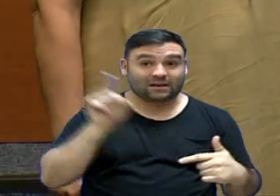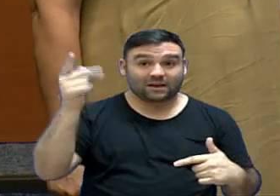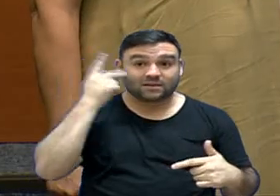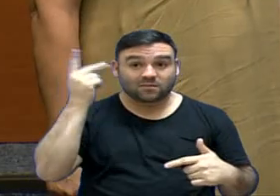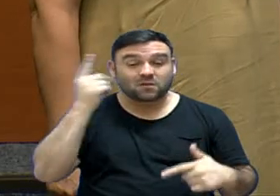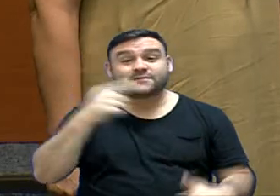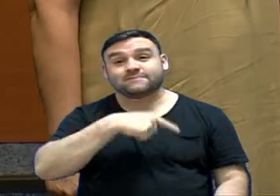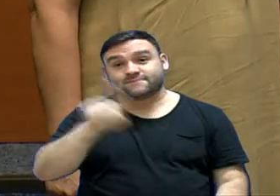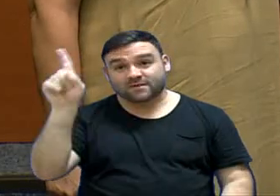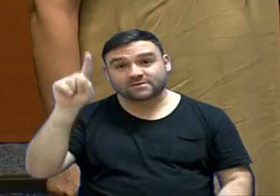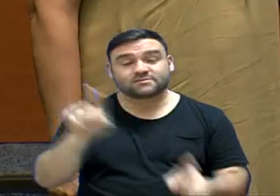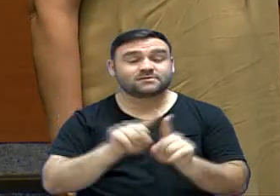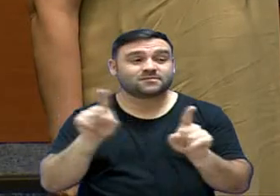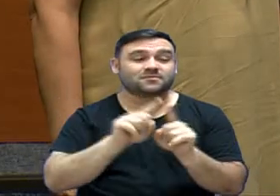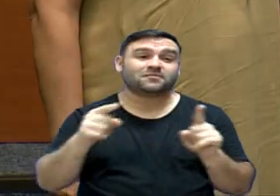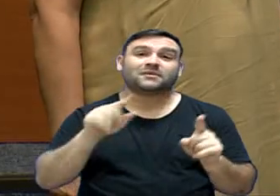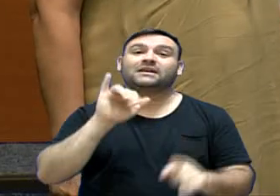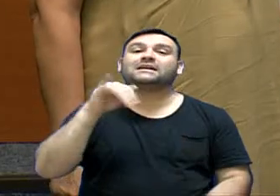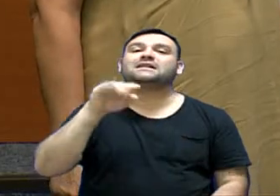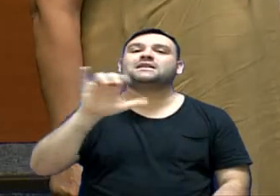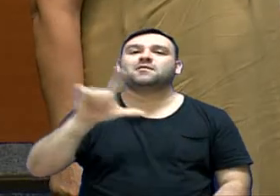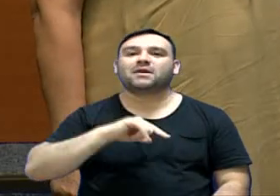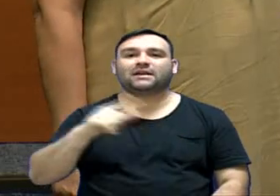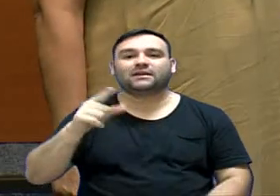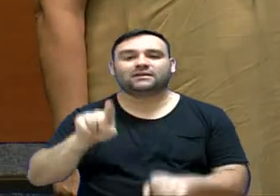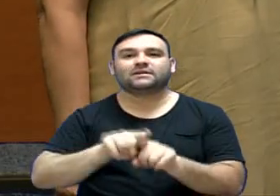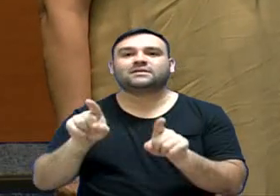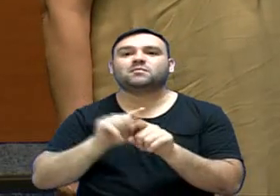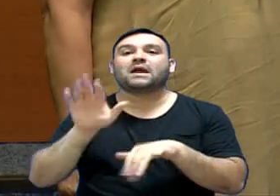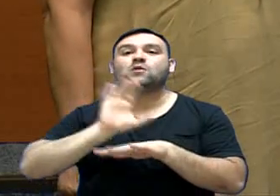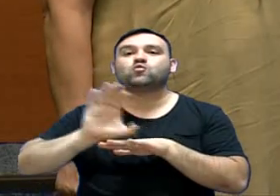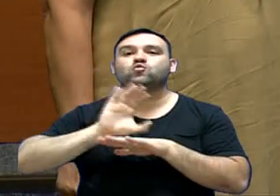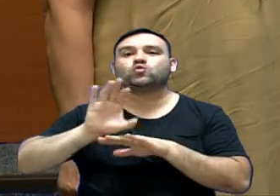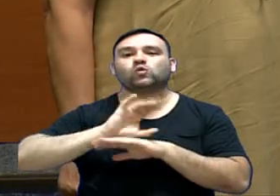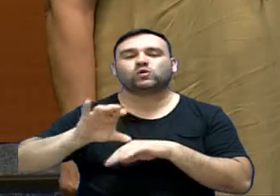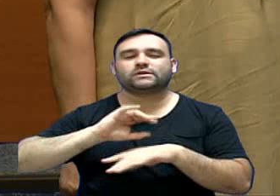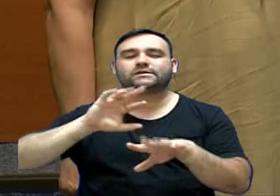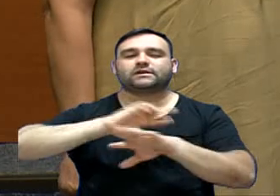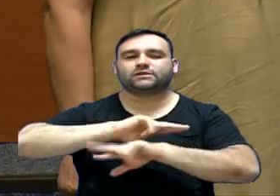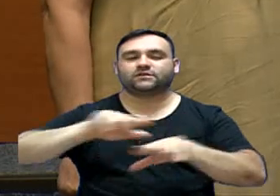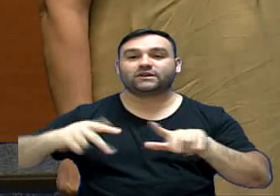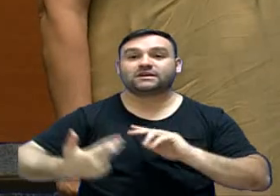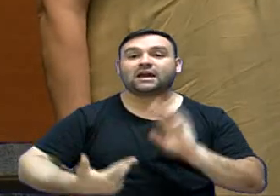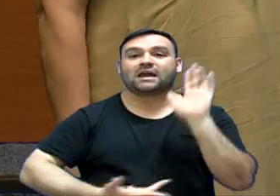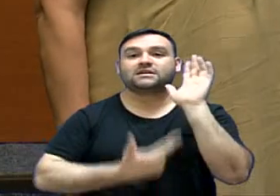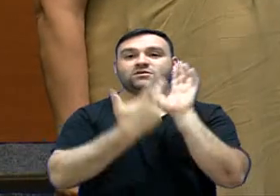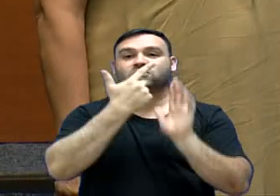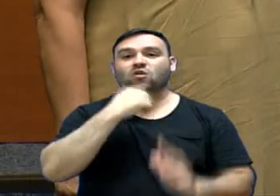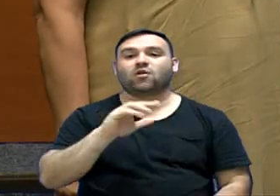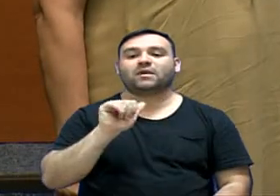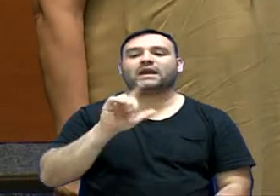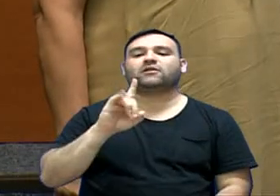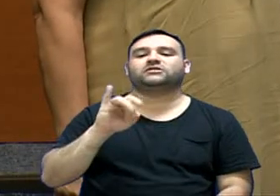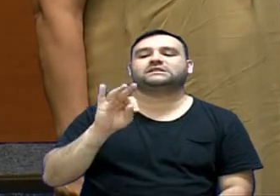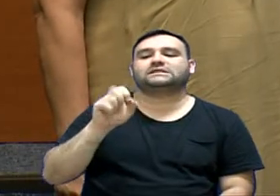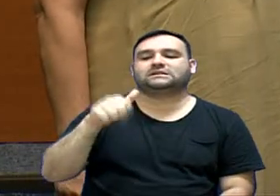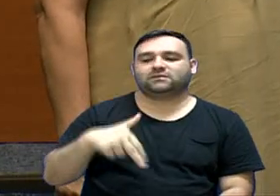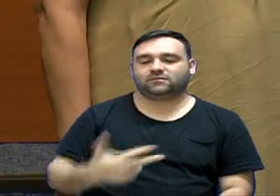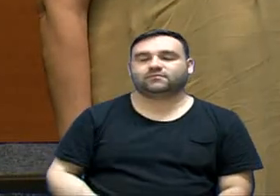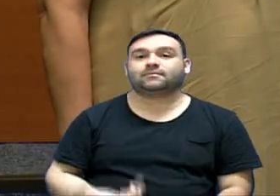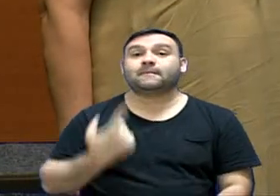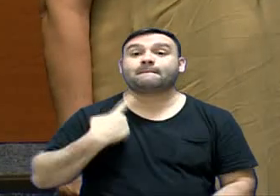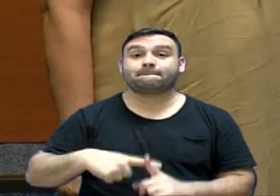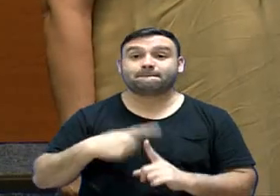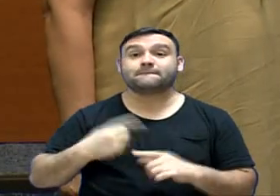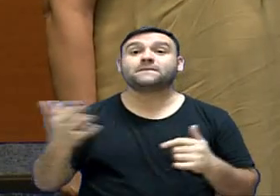Paulo, corria, inclusive no IML, viabilizando cursos de formação em cirurgia com o doutor Aldo Stan, para